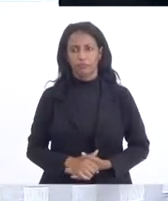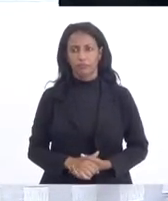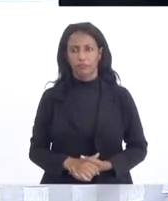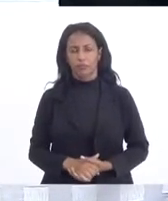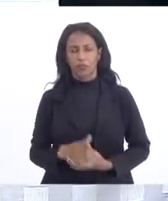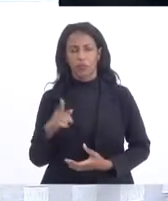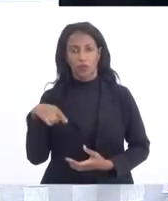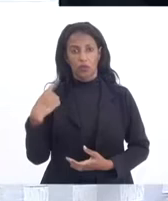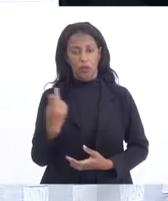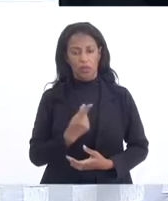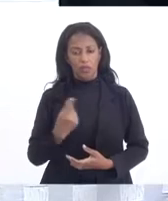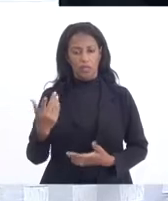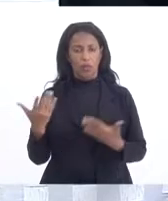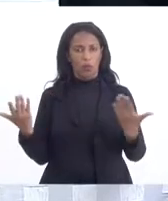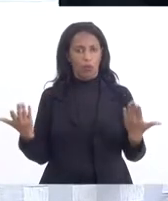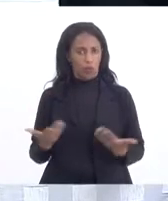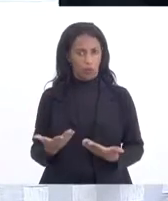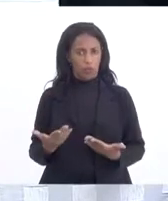nós saímos daqui hoje